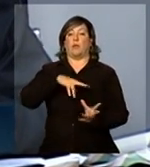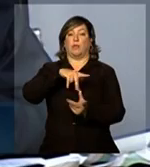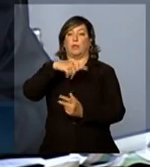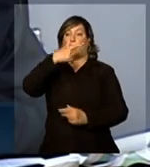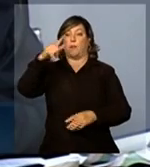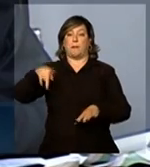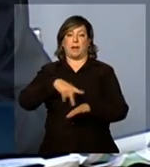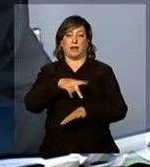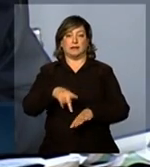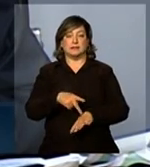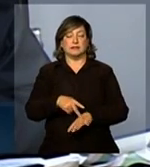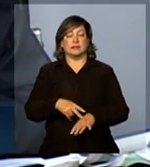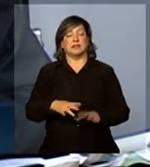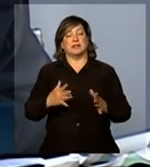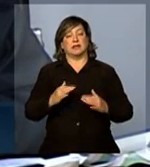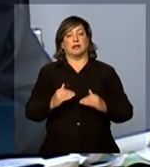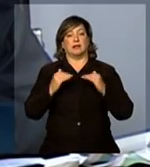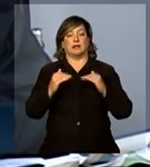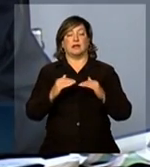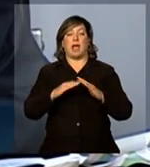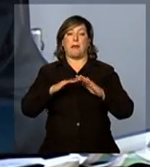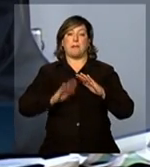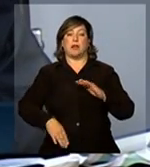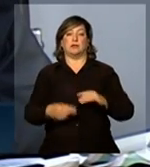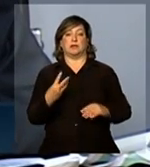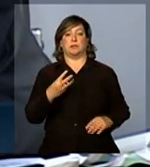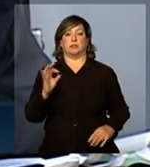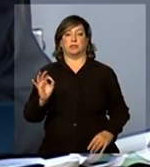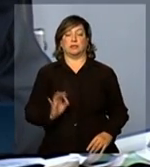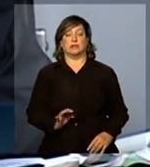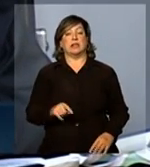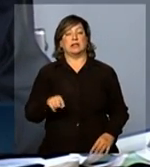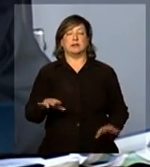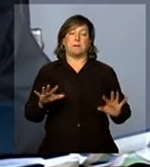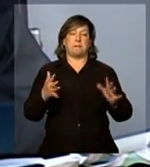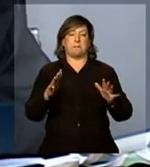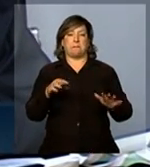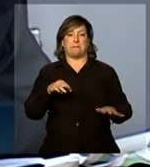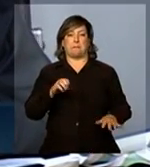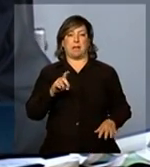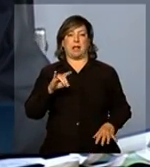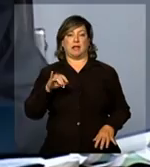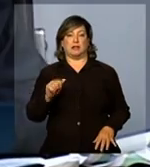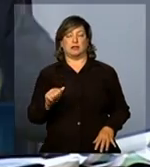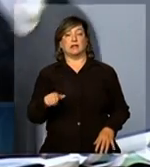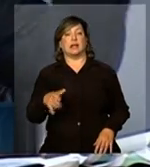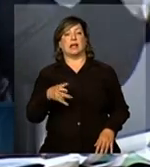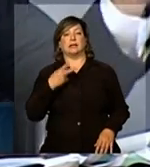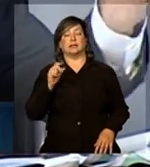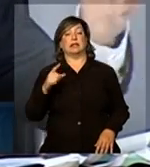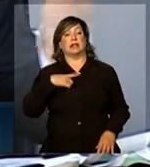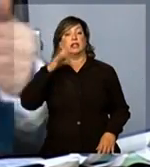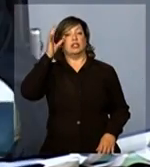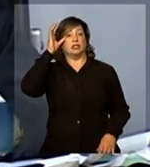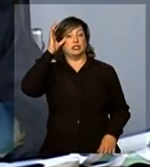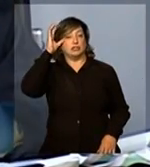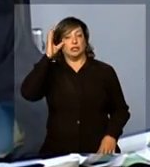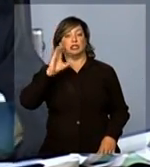crescido abaixo de 3%, isto é uma média, significa que tem a China